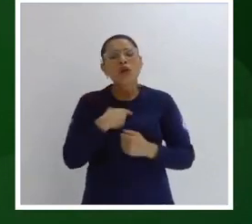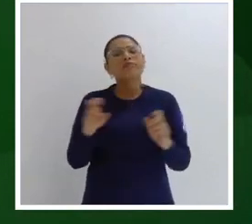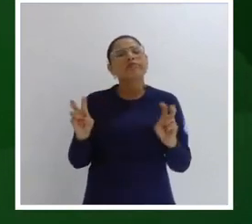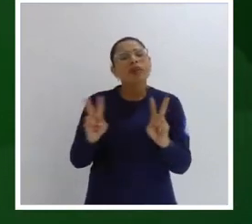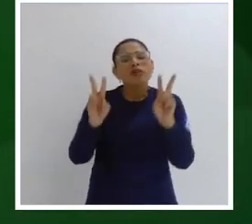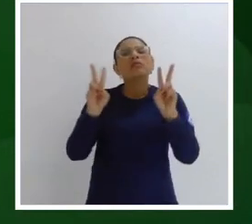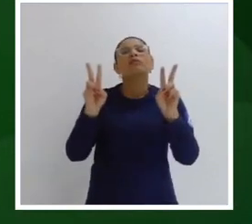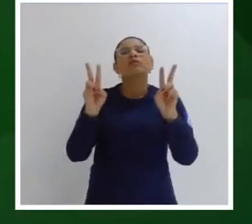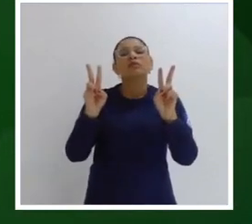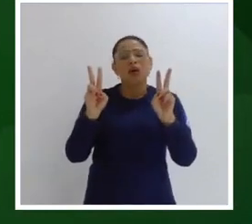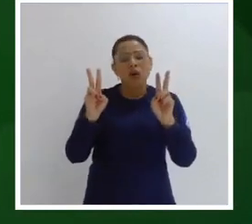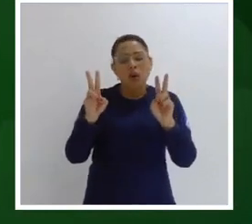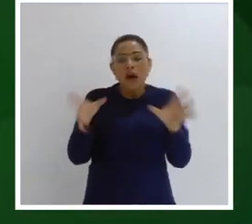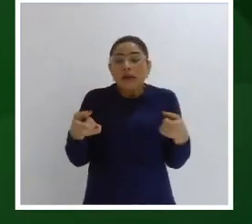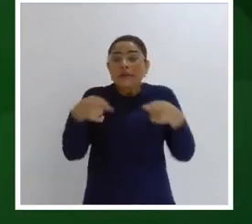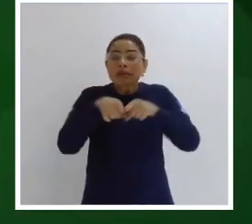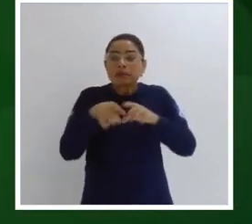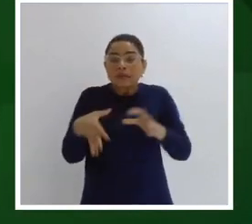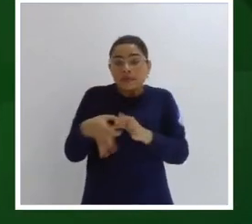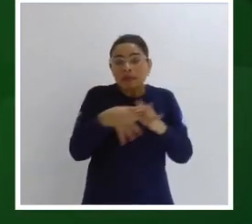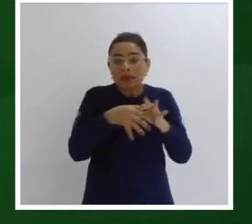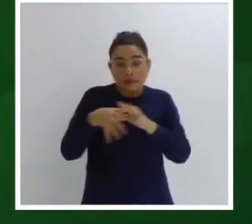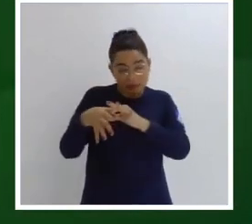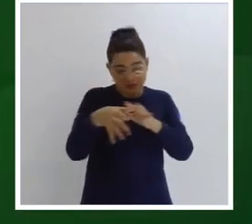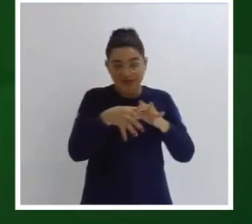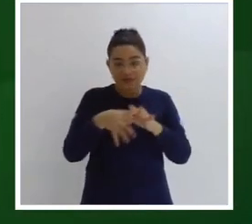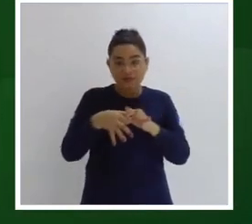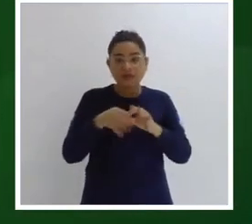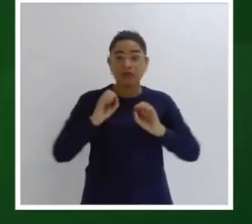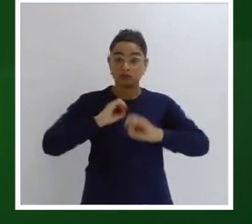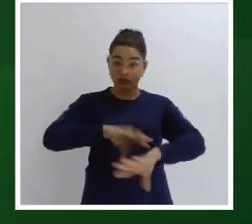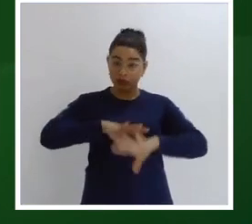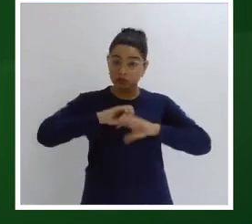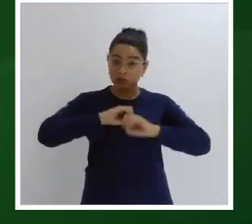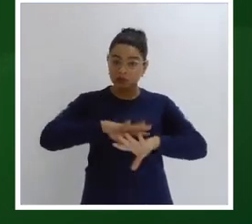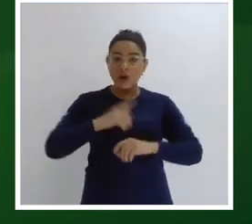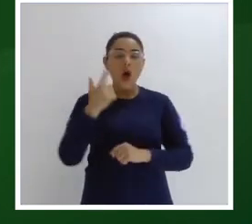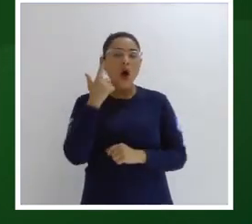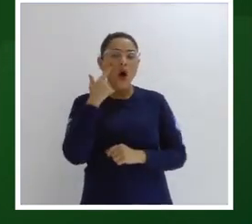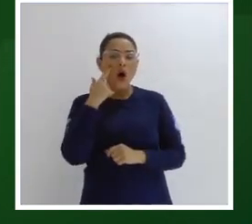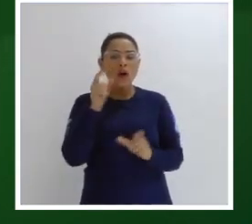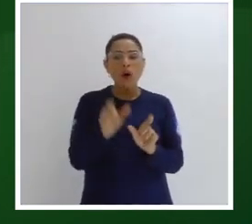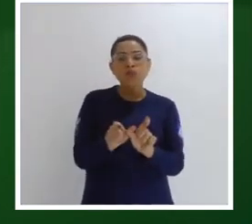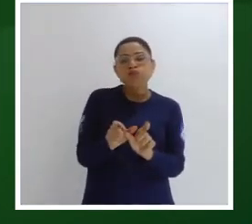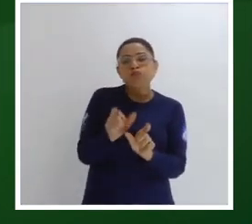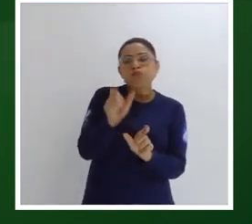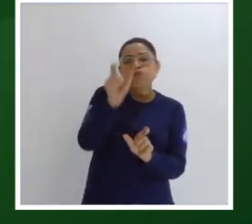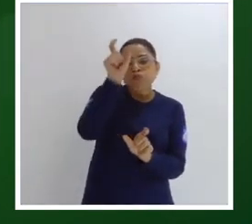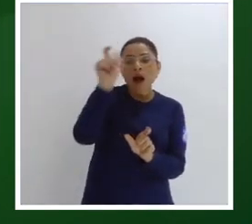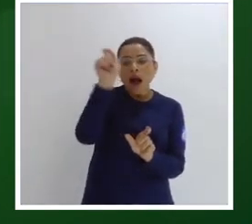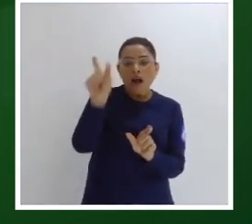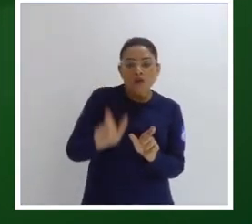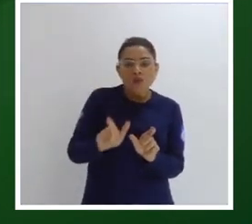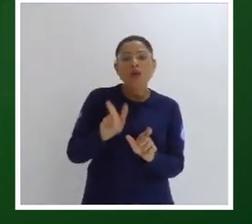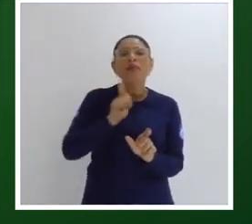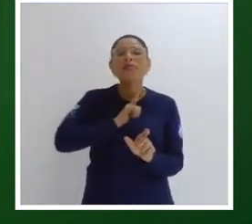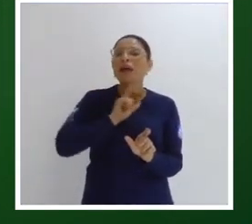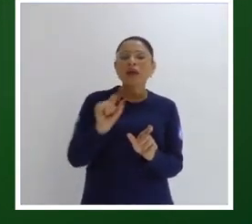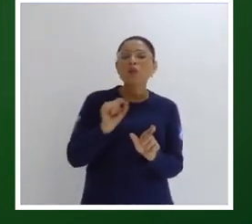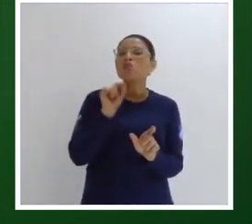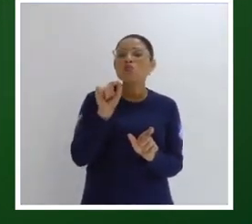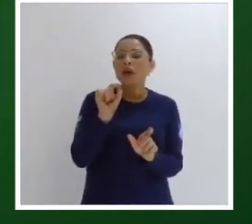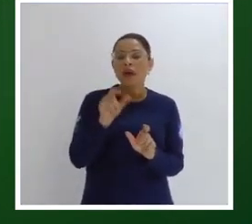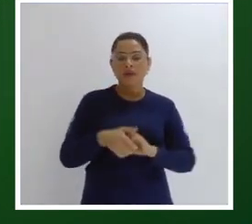ensino trazer os alunos para escola então a gente olha que a Barrinha Azul anos iniciais nós temos